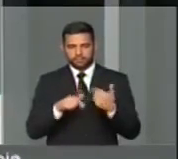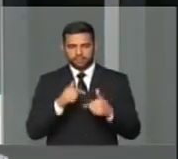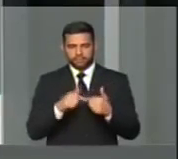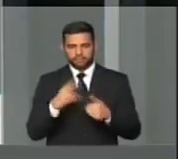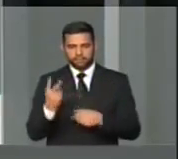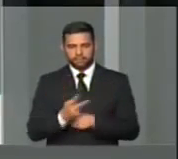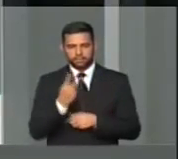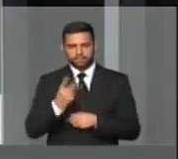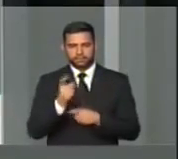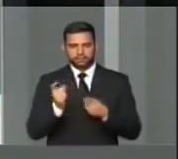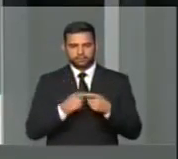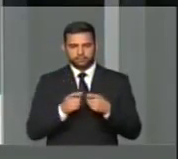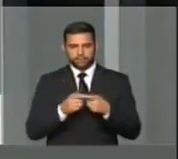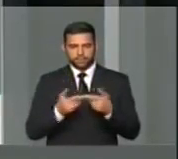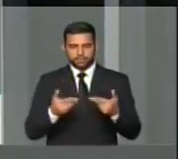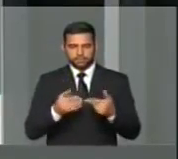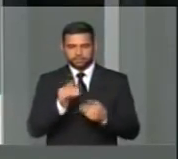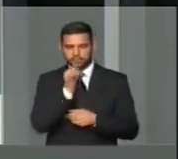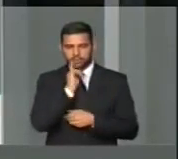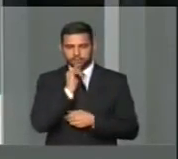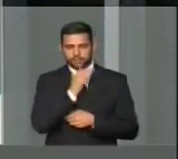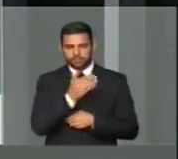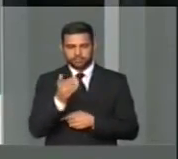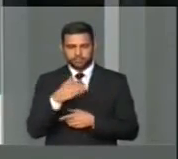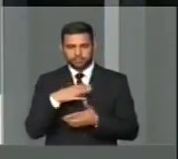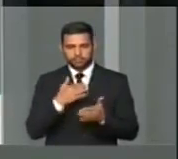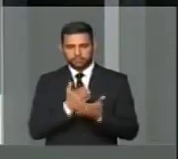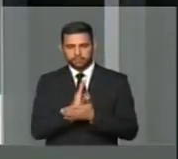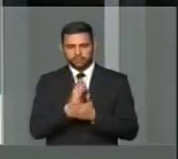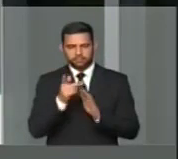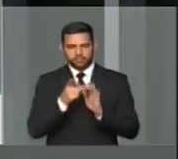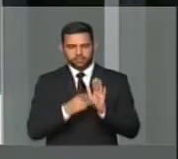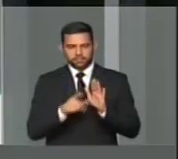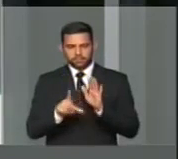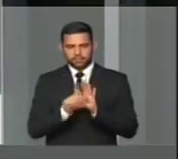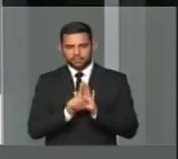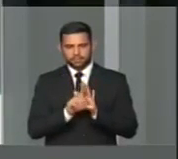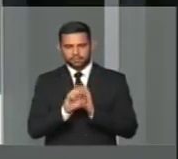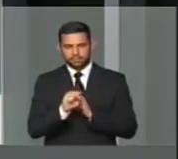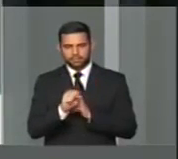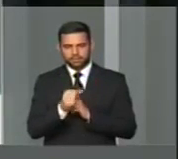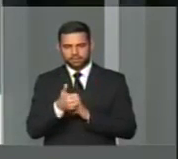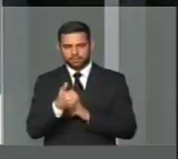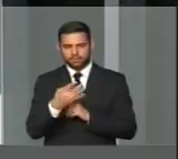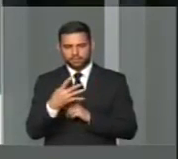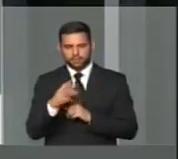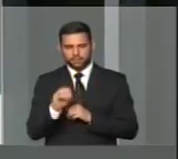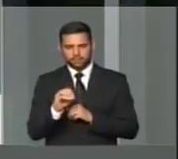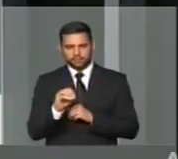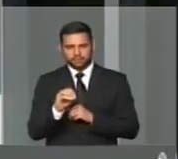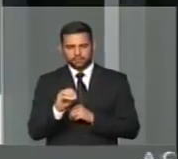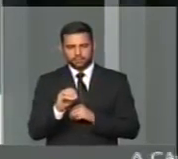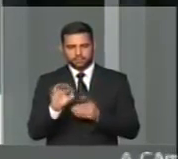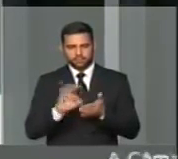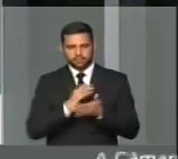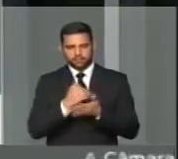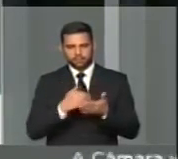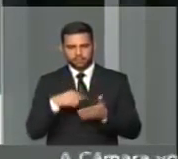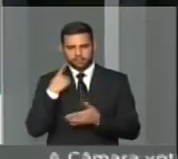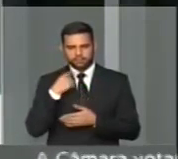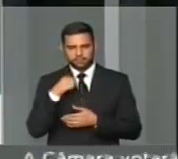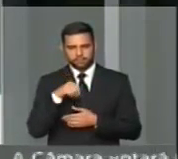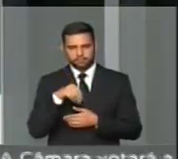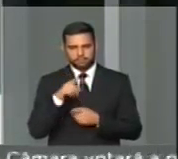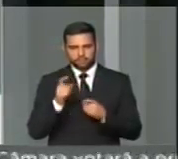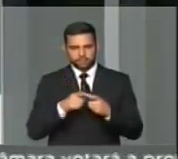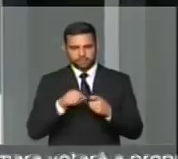para a valorização dos médicos um dos exemplos foi a aprovação do projeto de lei 8000 110 cujo autor é o deputado